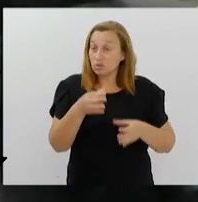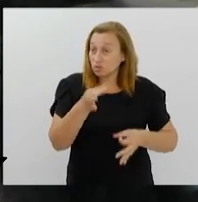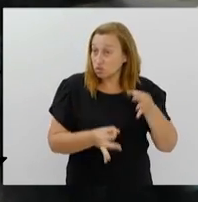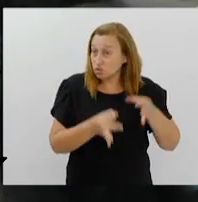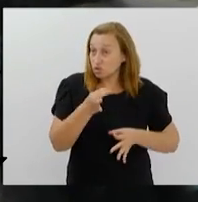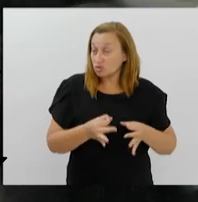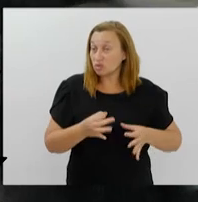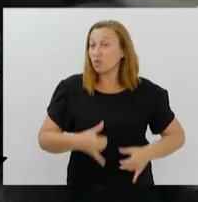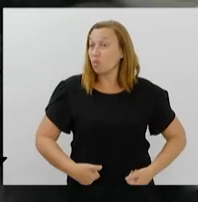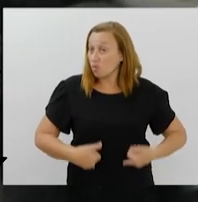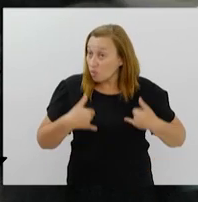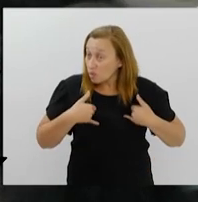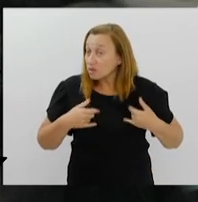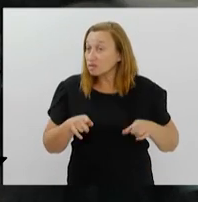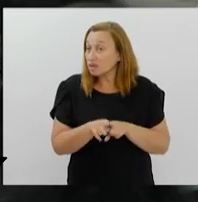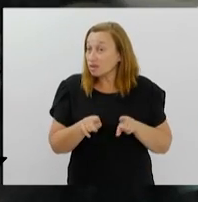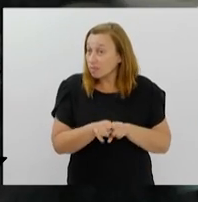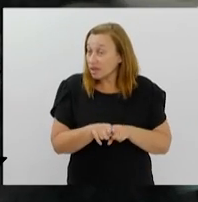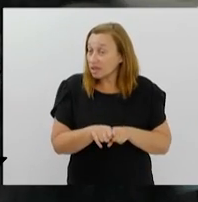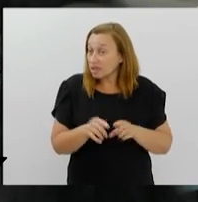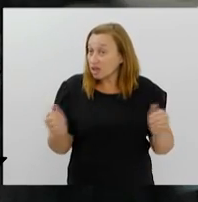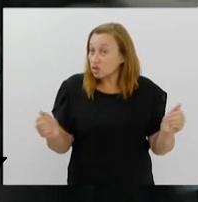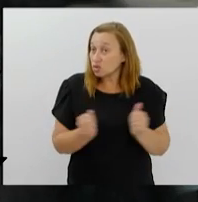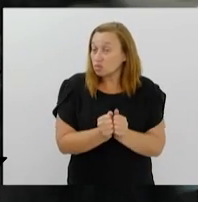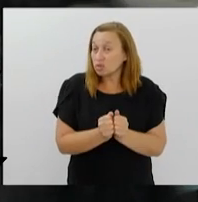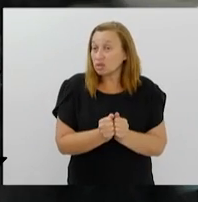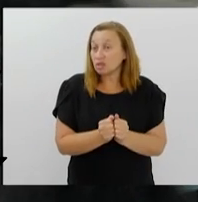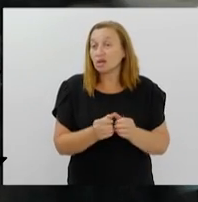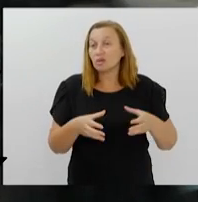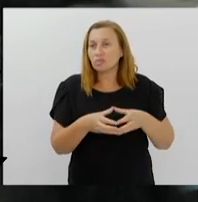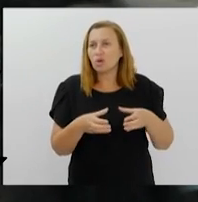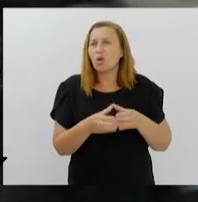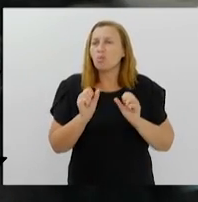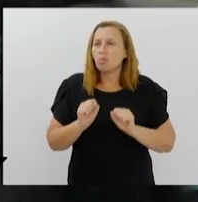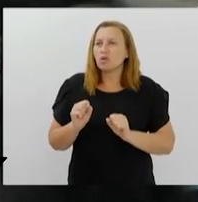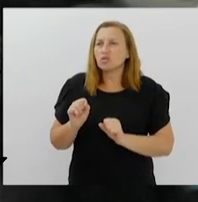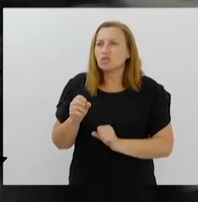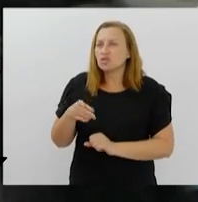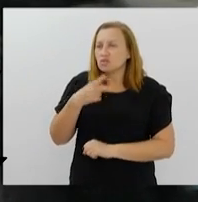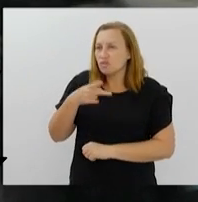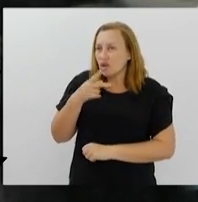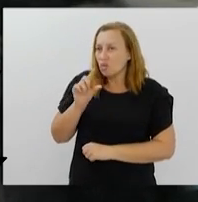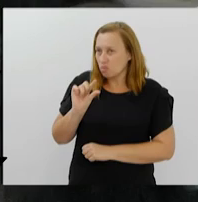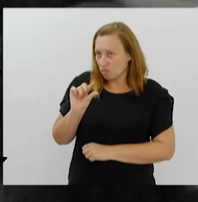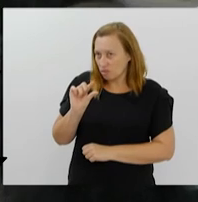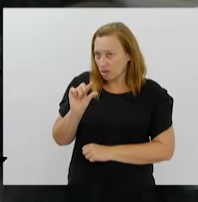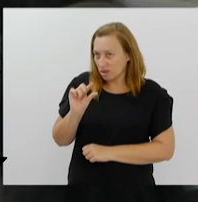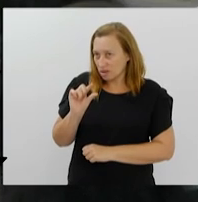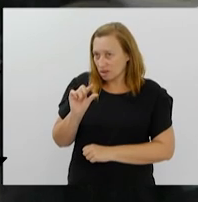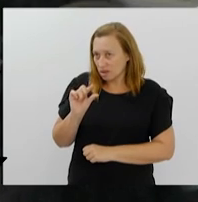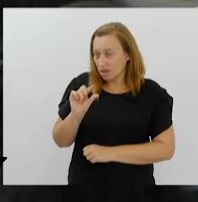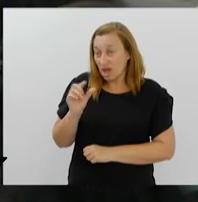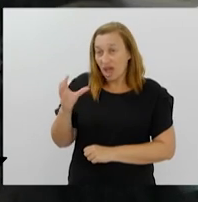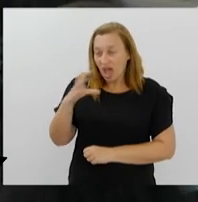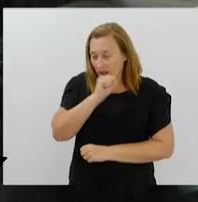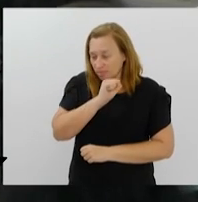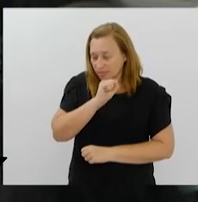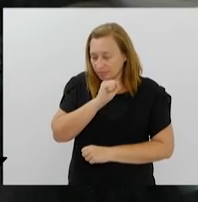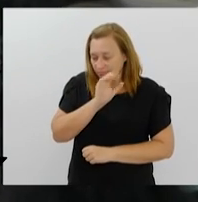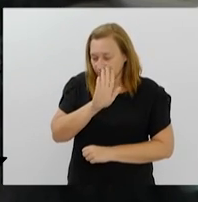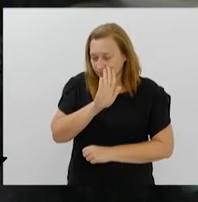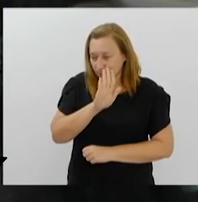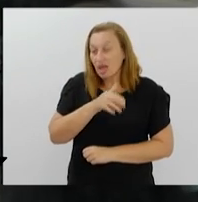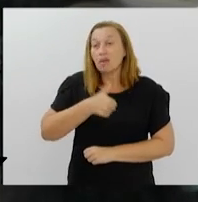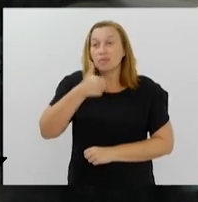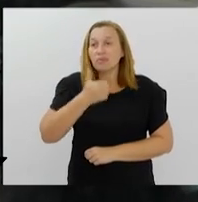eu tenho a honra também de de servir de estar ali na comissão meu irmão posso fazer só uma parte na tua fala de término é jogo rápido